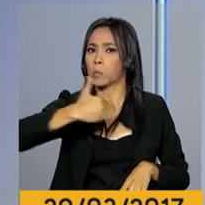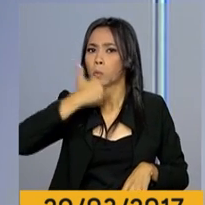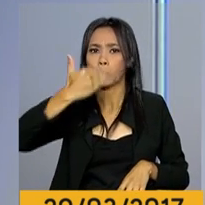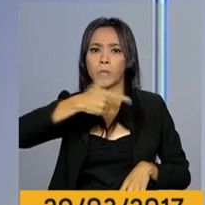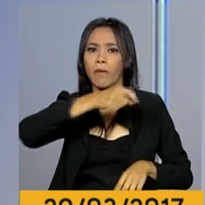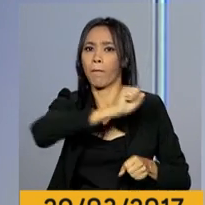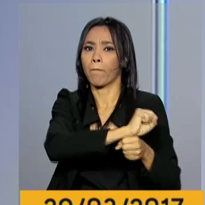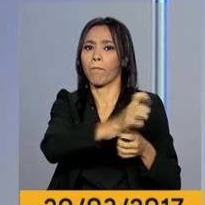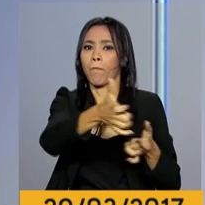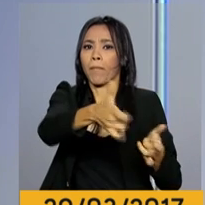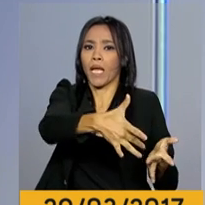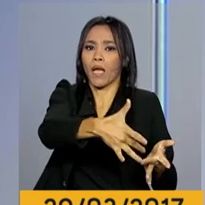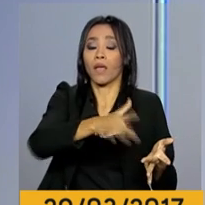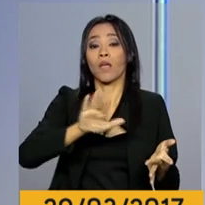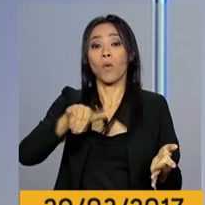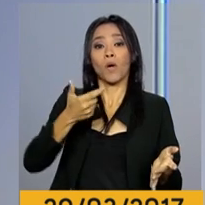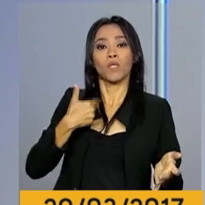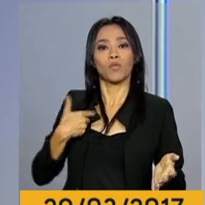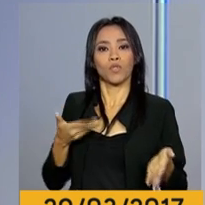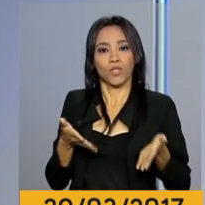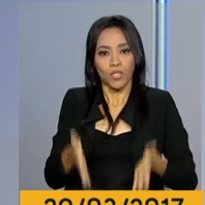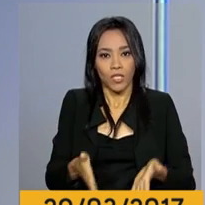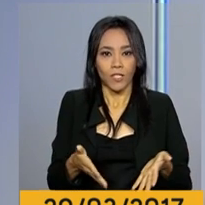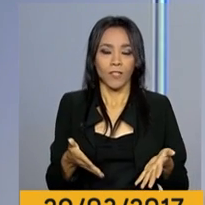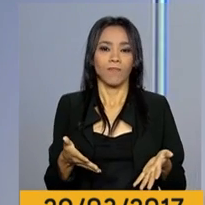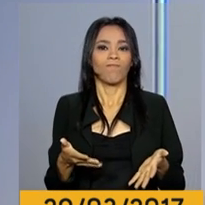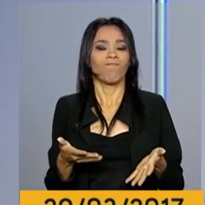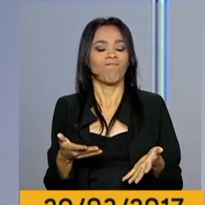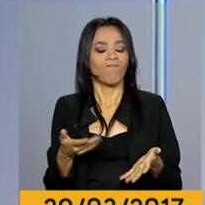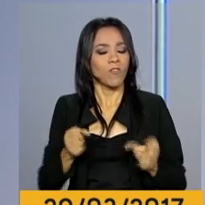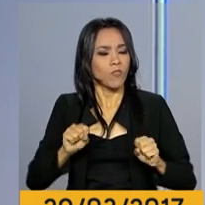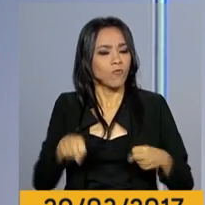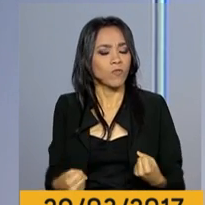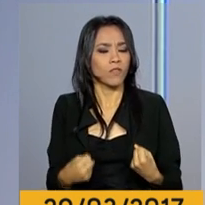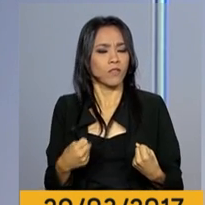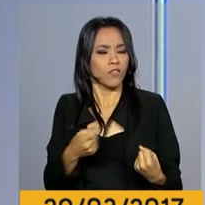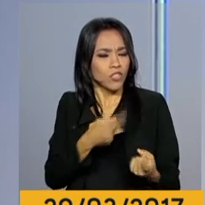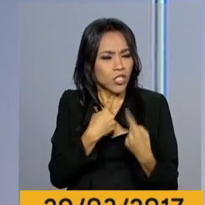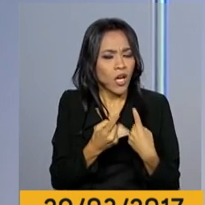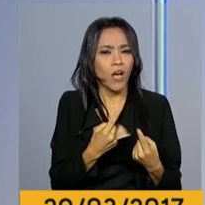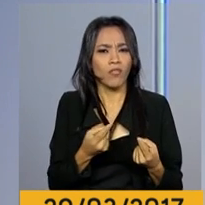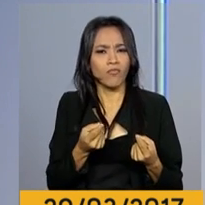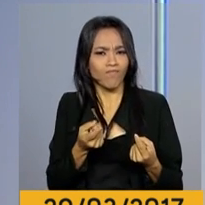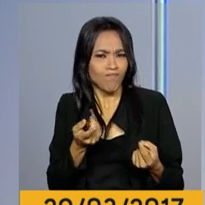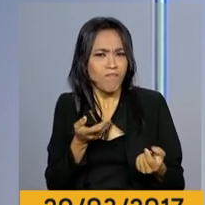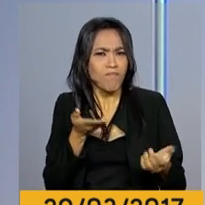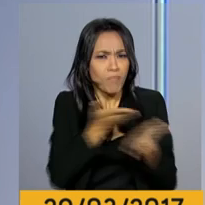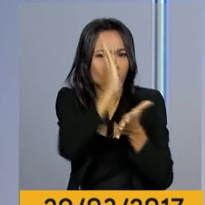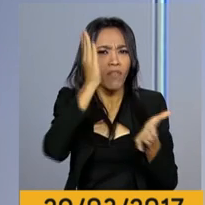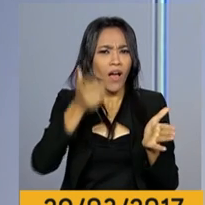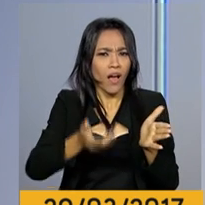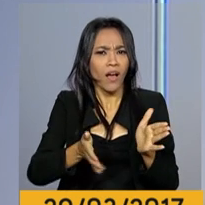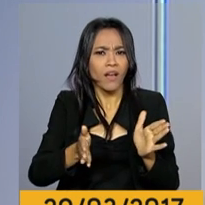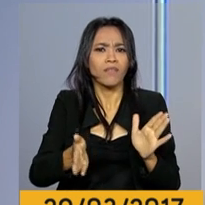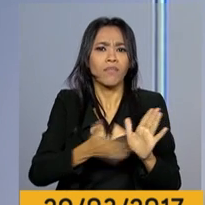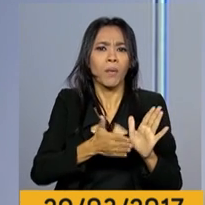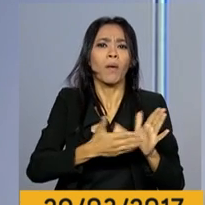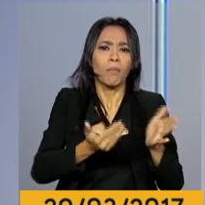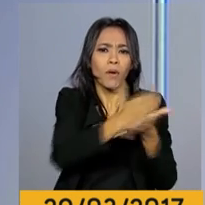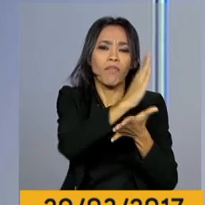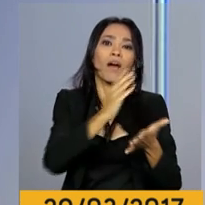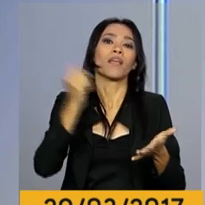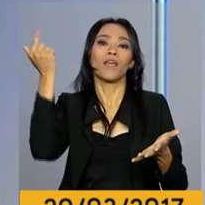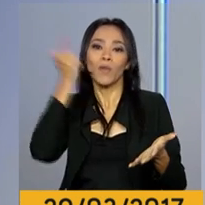e quando lá cheguei eu e de esforços por meio do diálogo para que fosse aprovado e com isso as estatais passaram a ser dirigidas